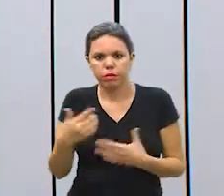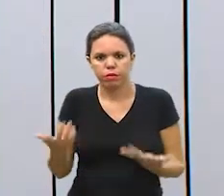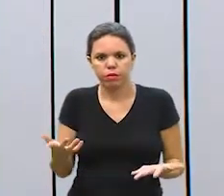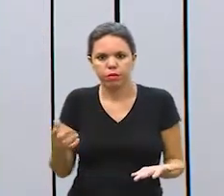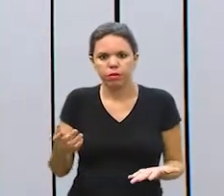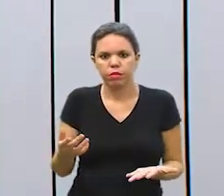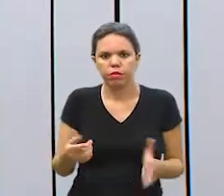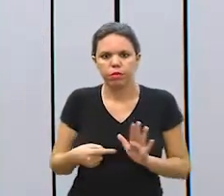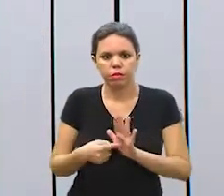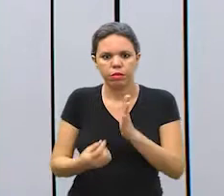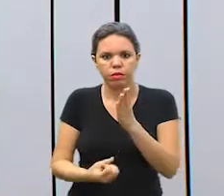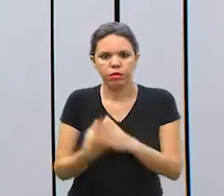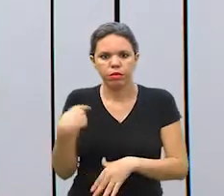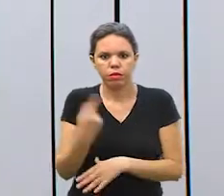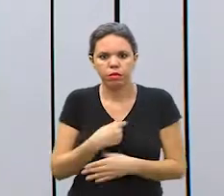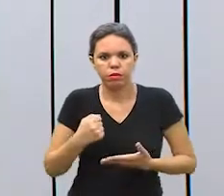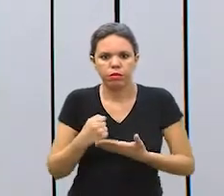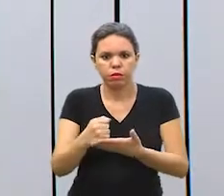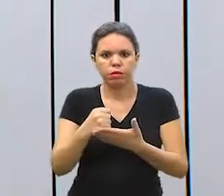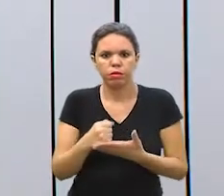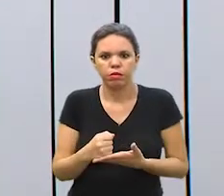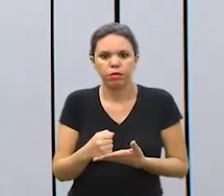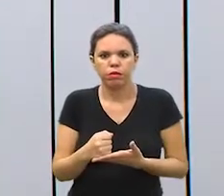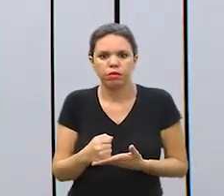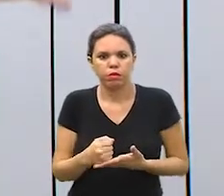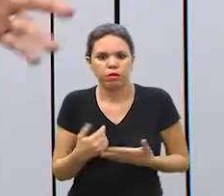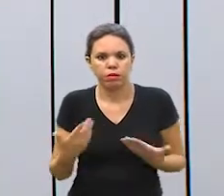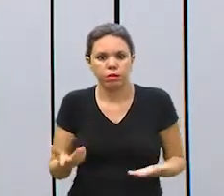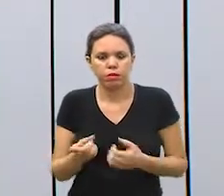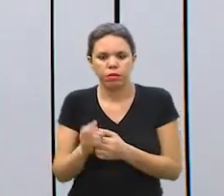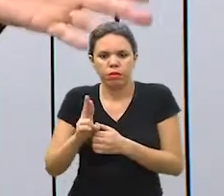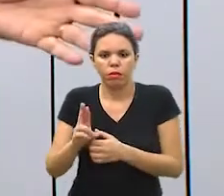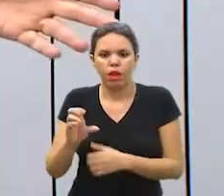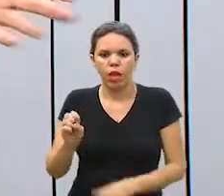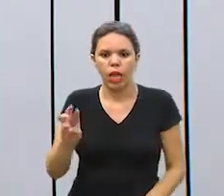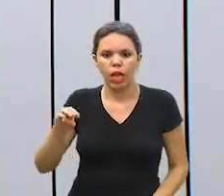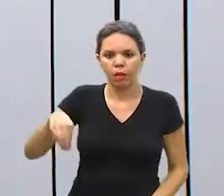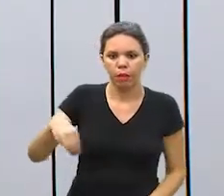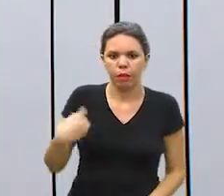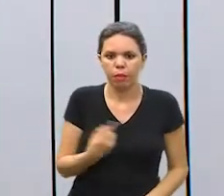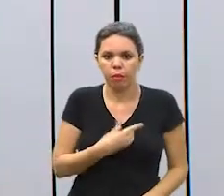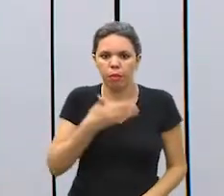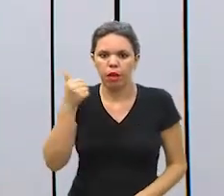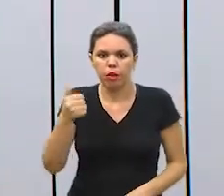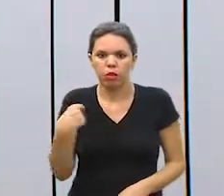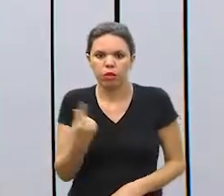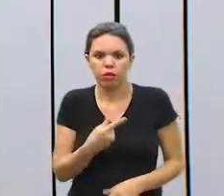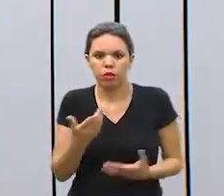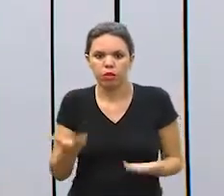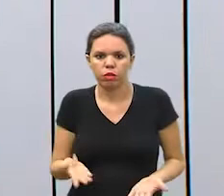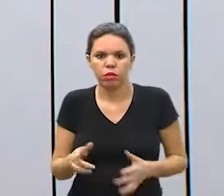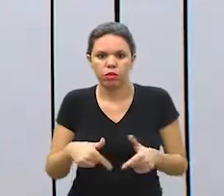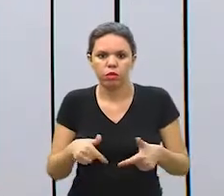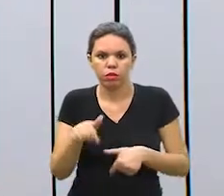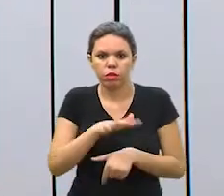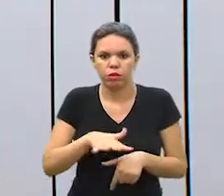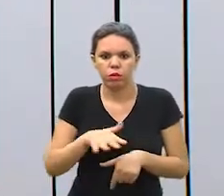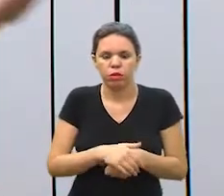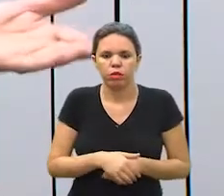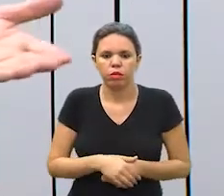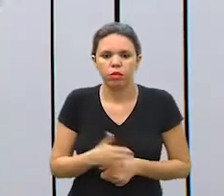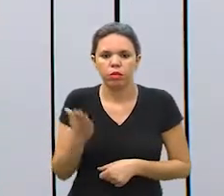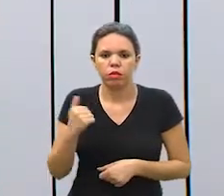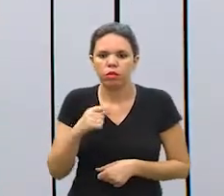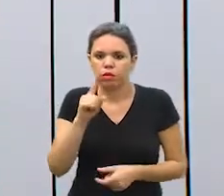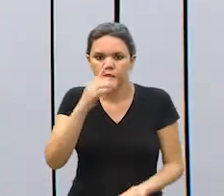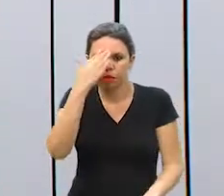a luz que nos dá para o seu encaminhamento. A doutora Carmen sabe muito melhor do que nós aqui, que ela trabalha na área, ela sabe que se